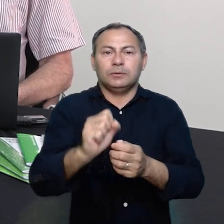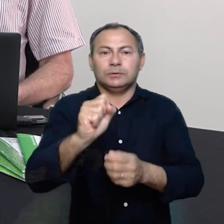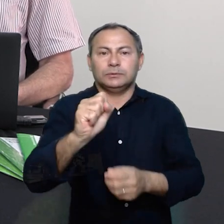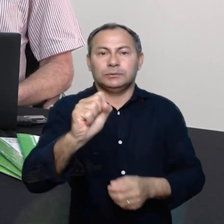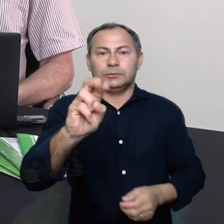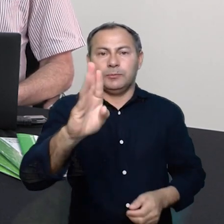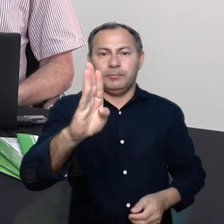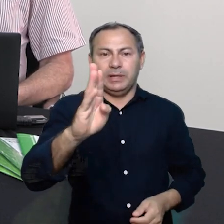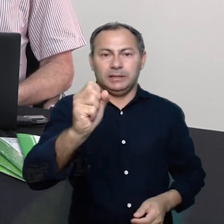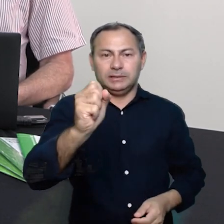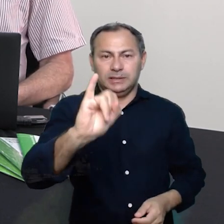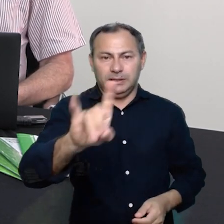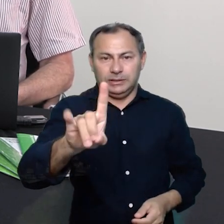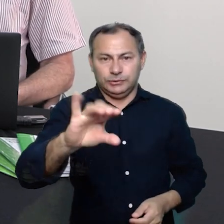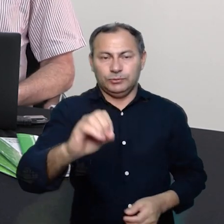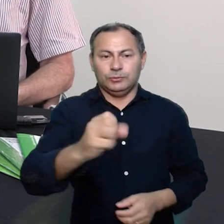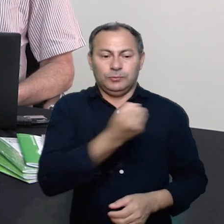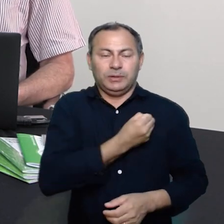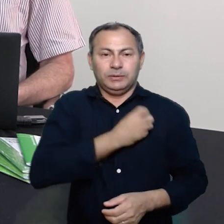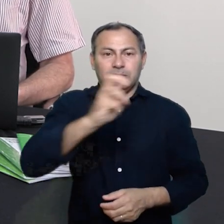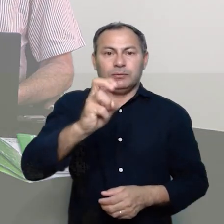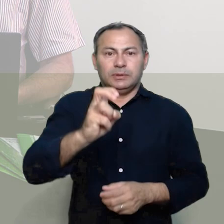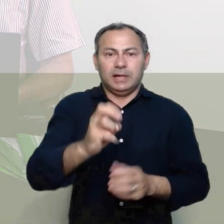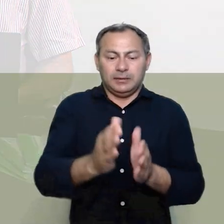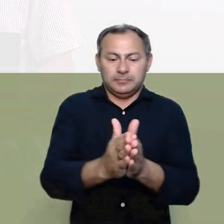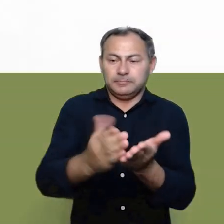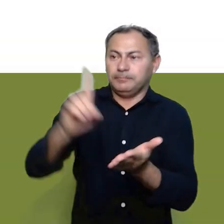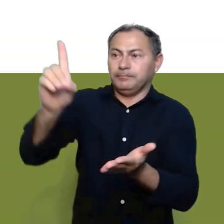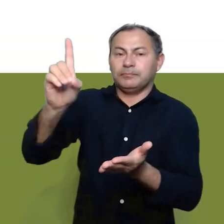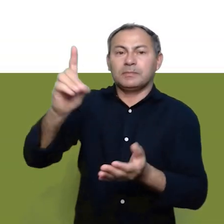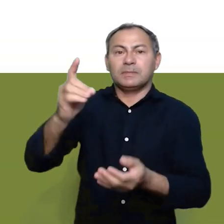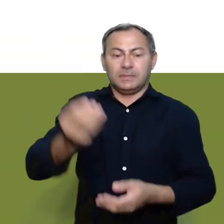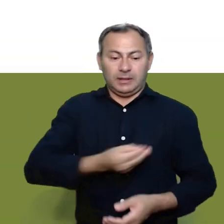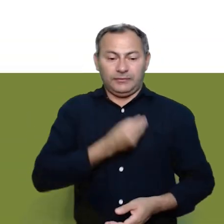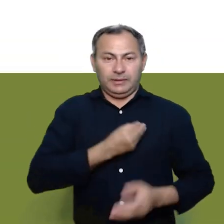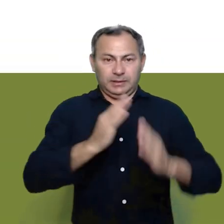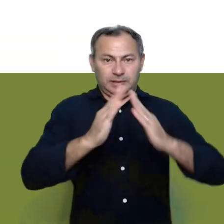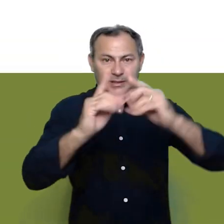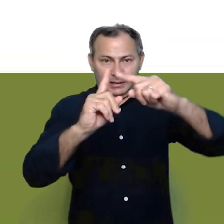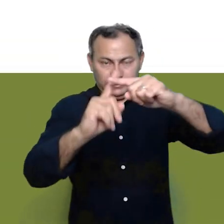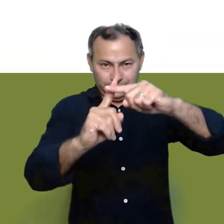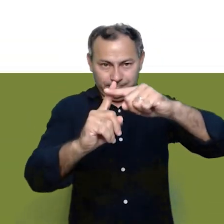número 5, né, a Sagrada Escritura na vida da Igreja.